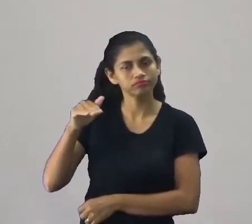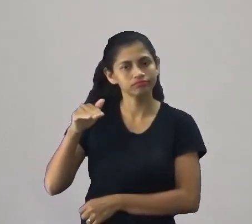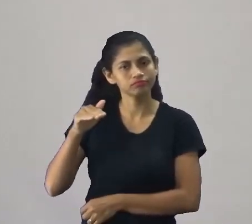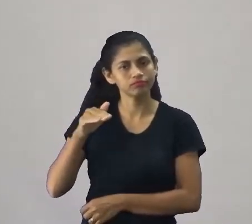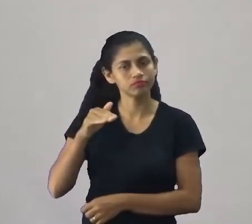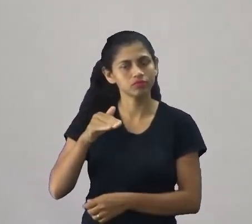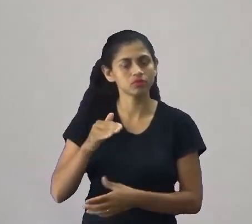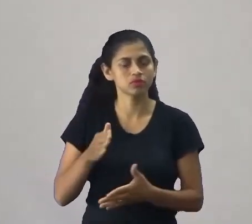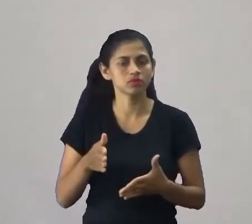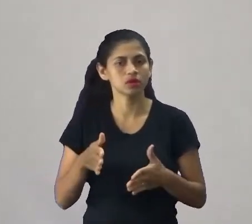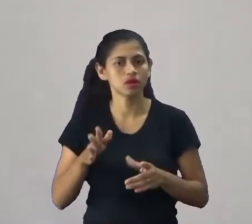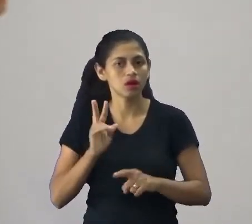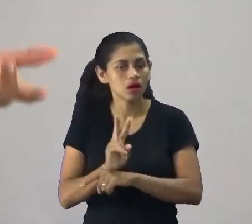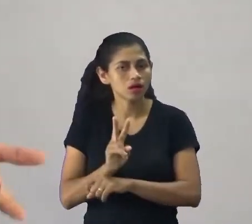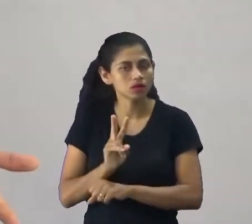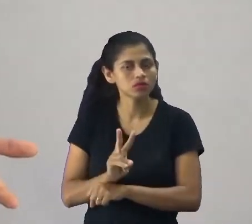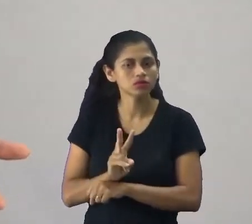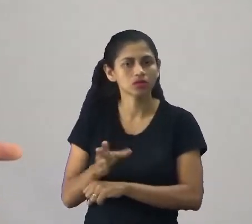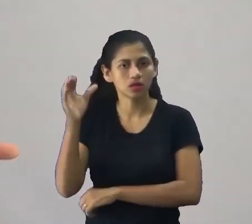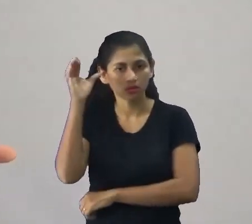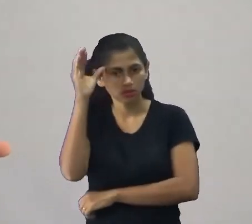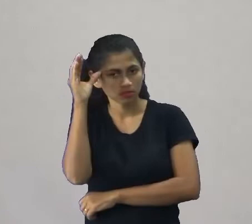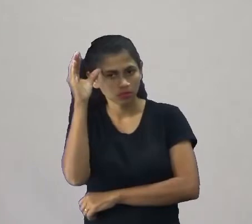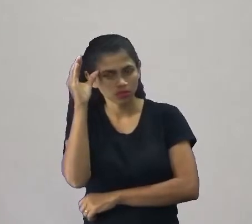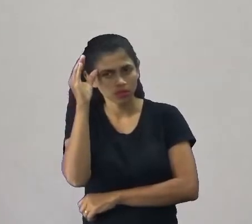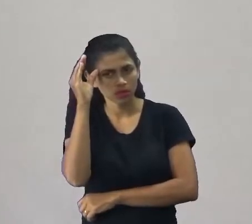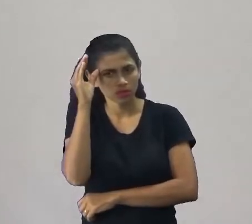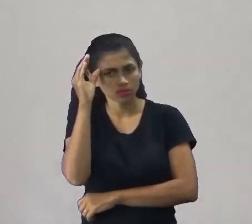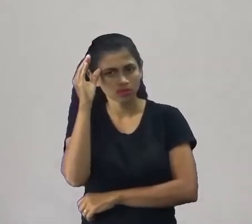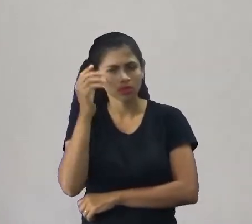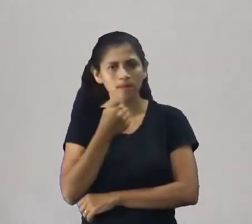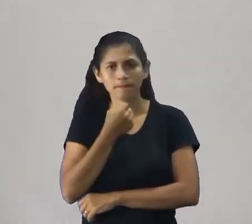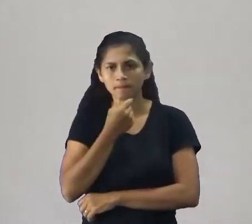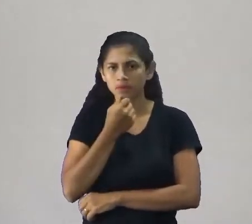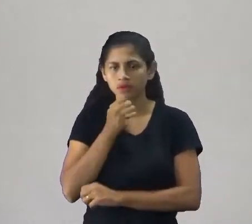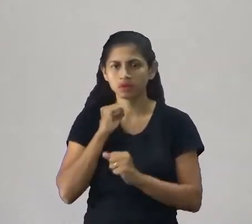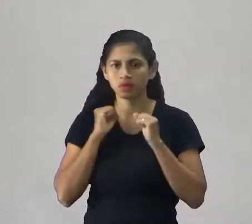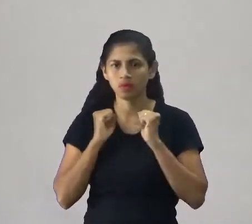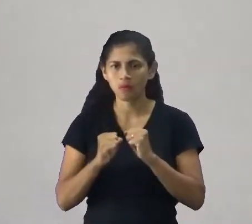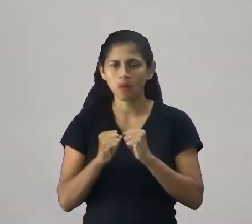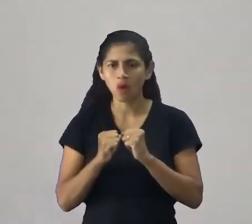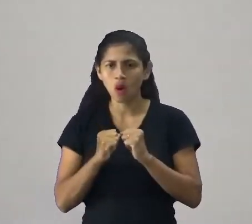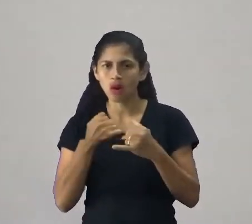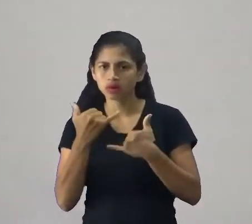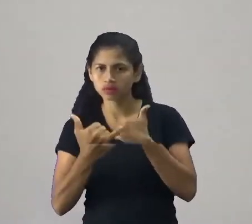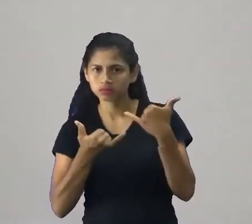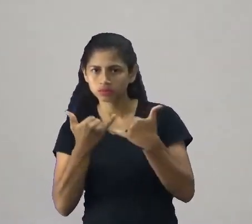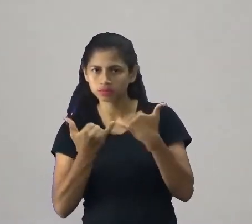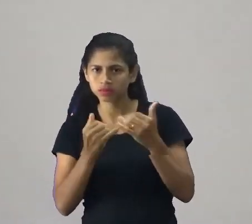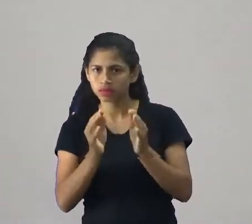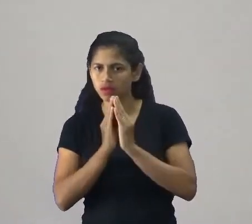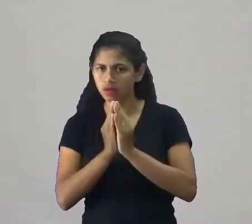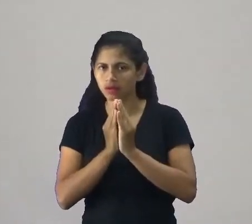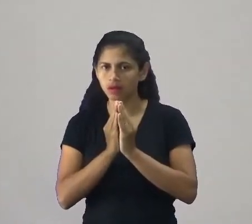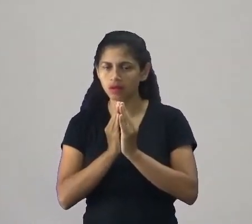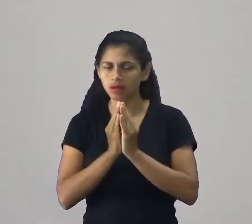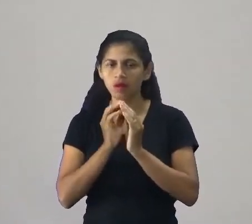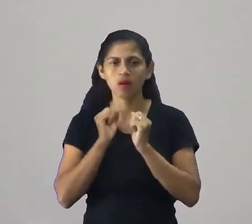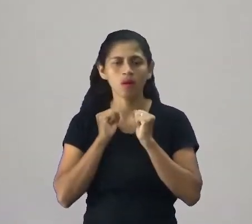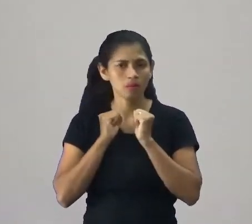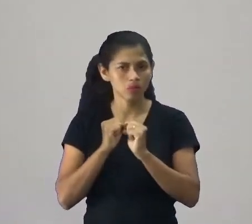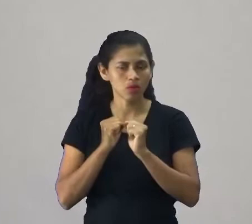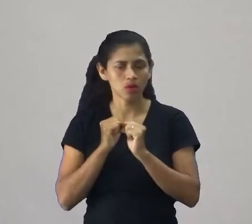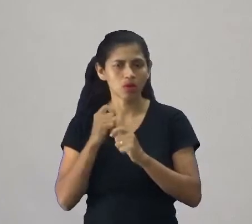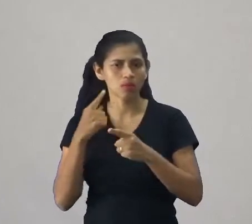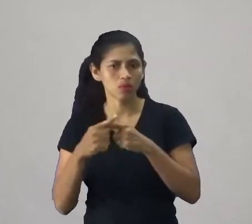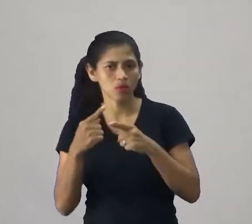auxiliar nesse conhecimento. Então, o menino pode brincar de boneca? Sim, porque se a menina brinca de boneca para aprender a ser mãe, os meninos